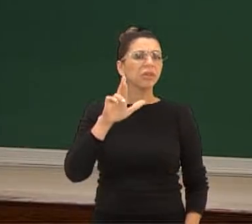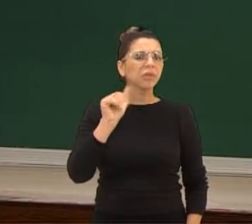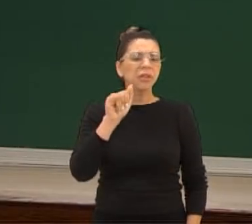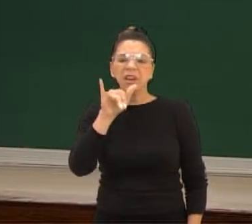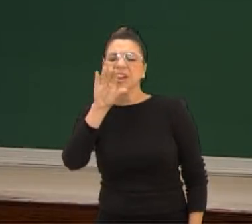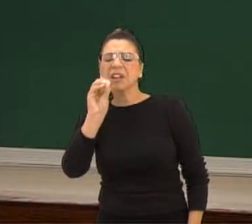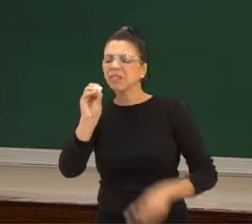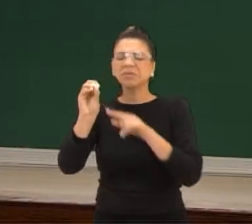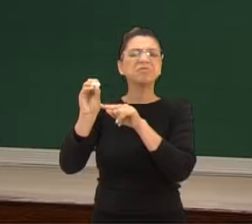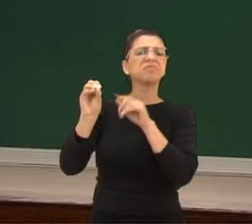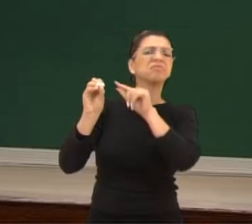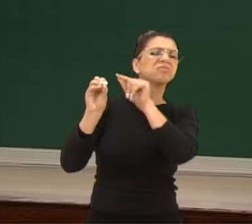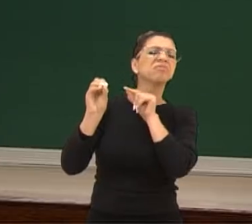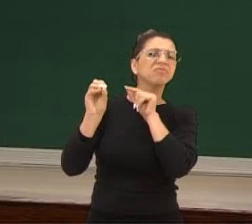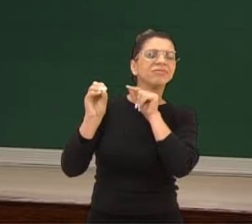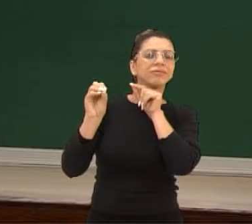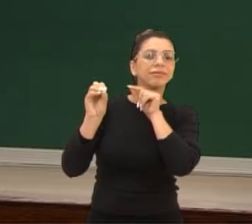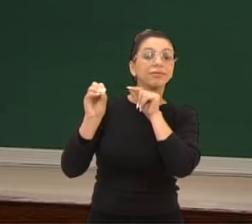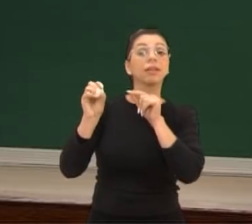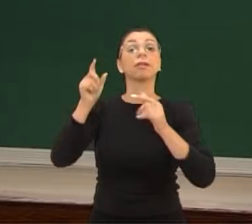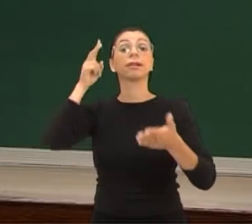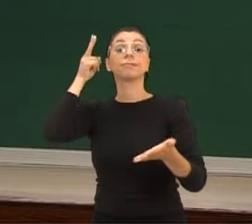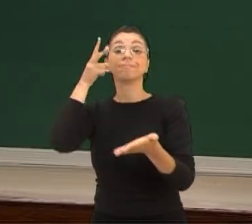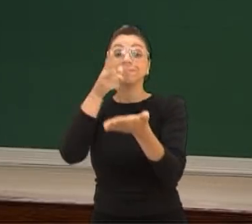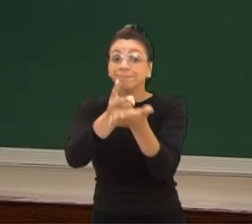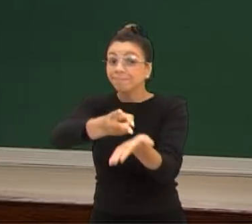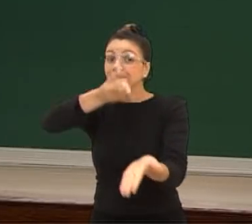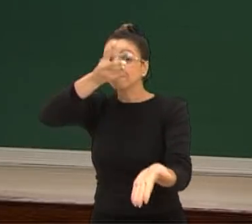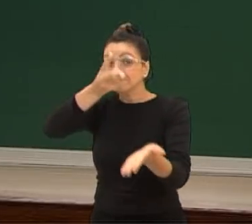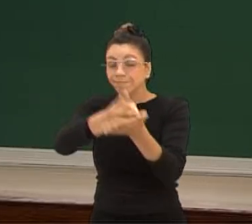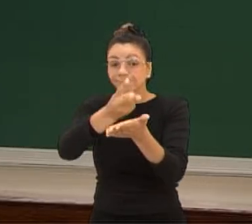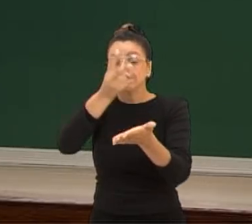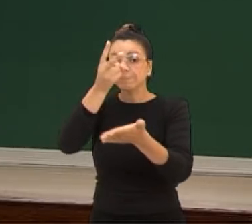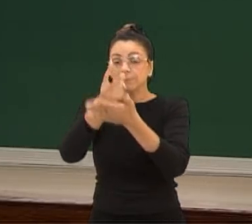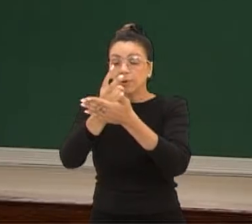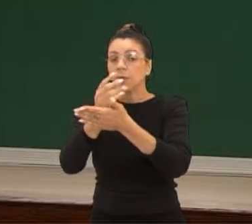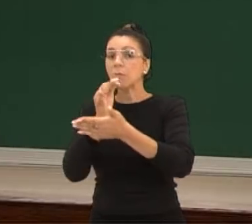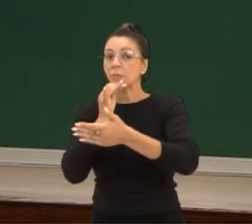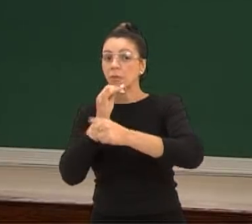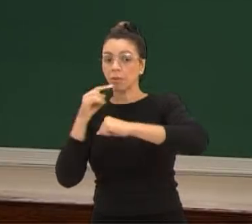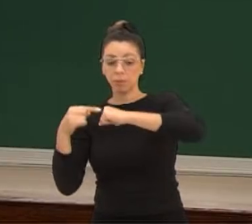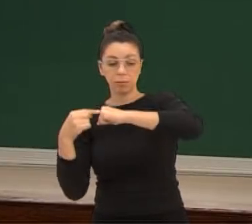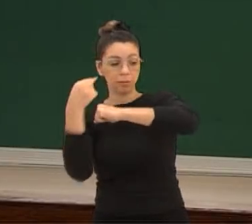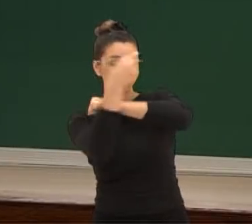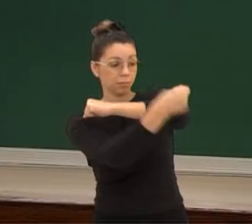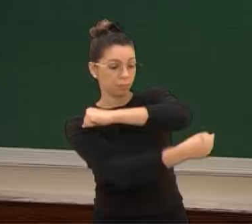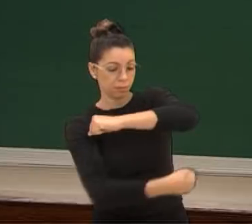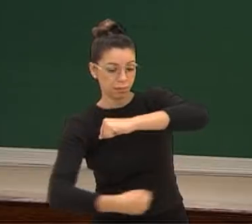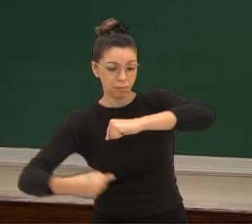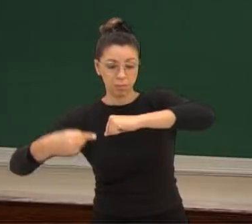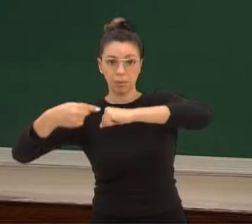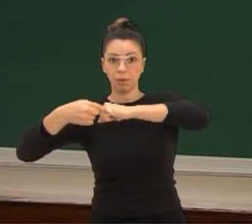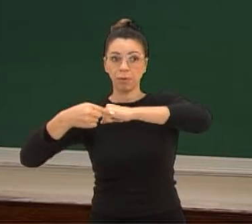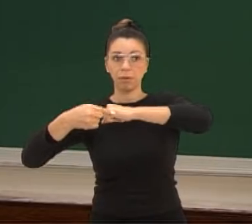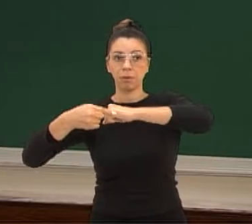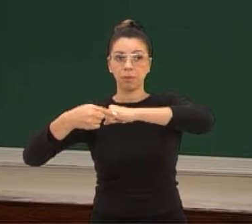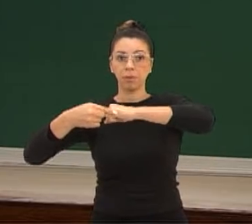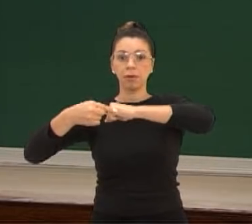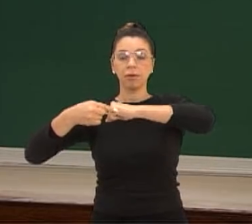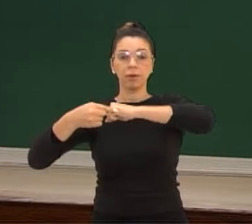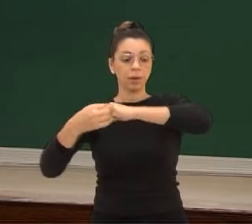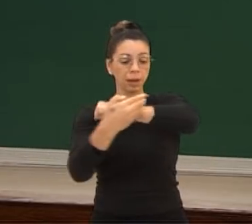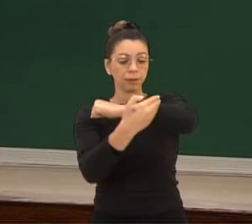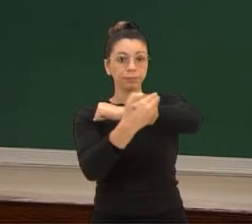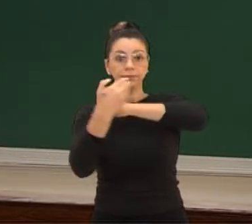seria o raio? O raio, ele sempre vai ser a metade do seu diâmetro, tá? Vou voltar um pouquinho aqui